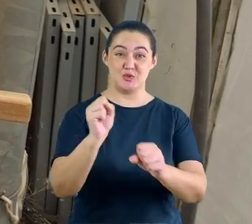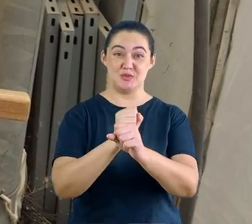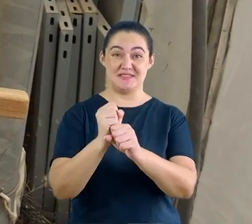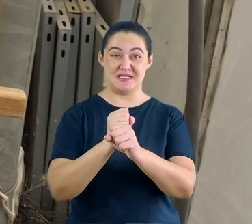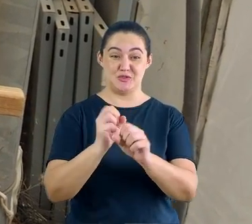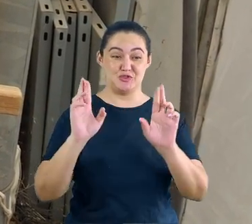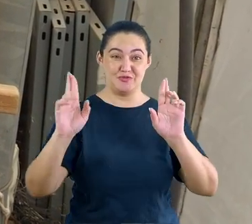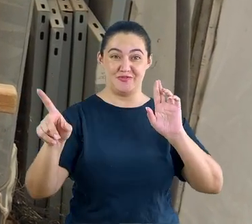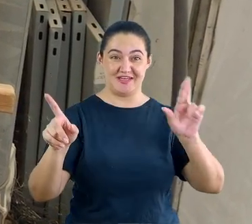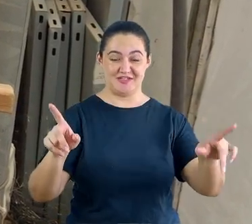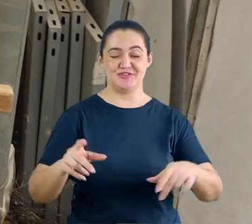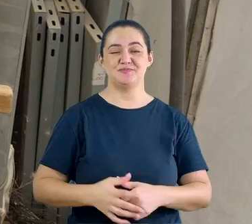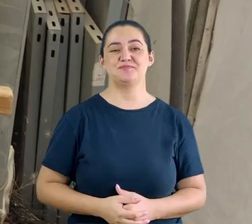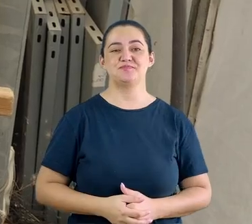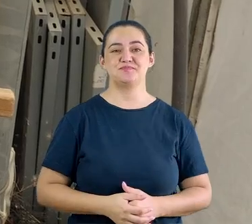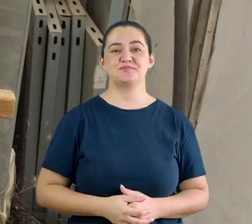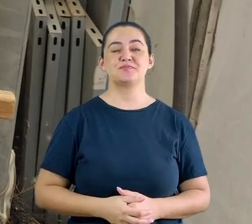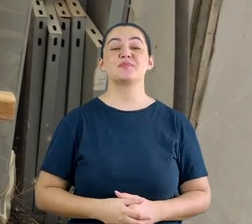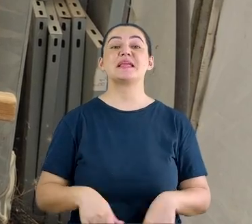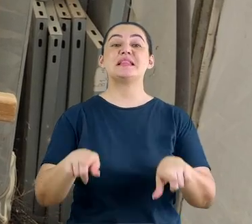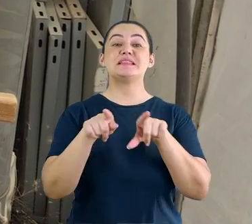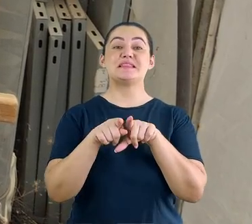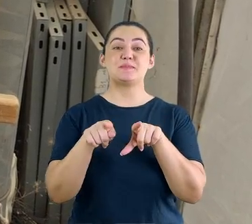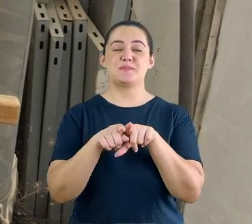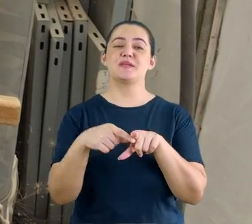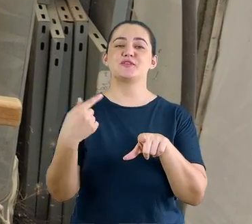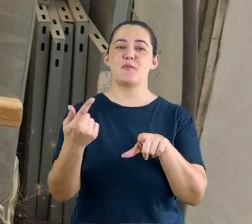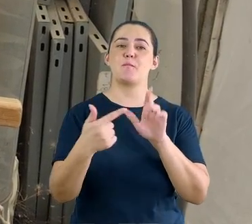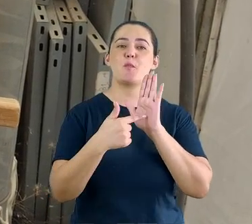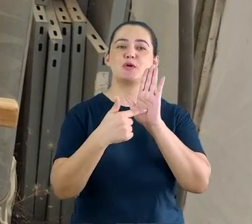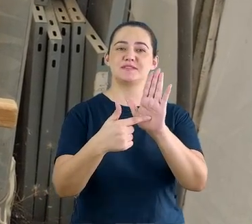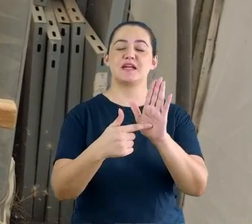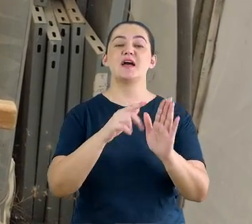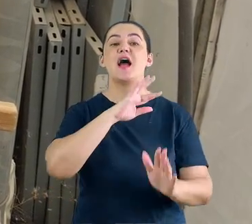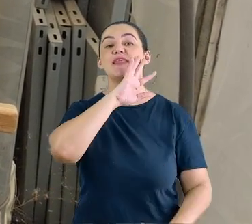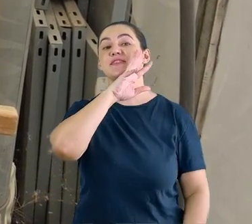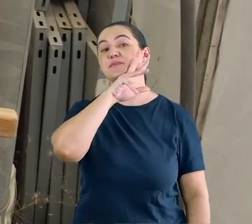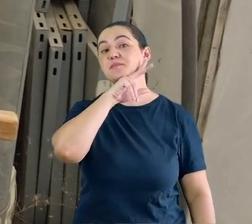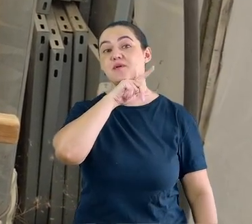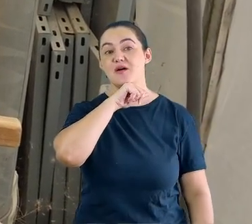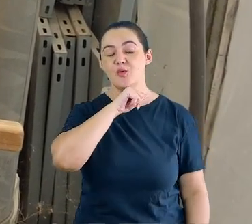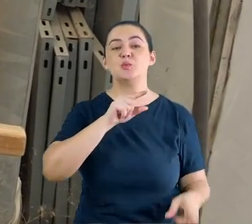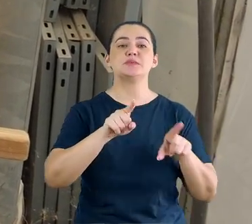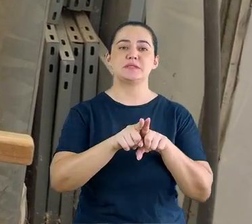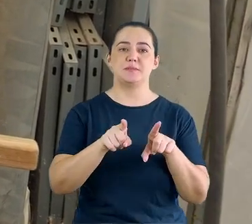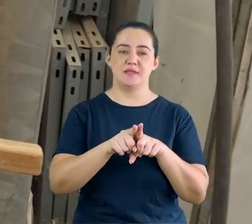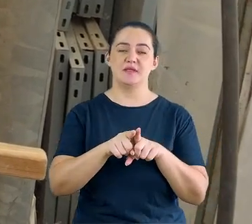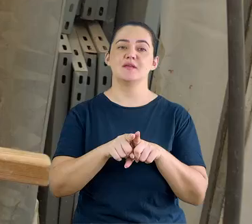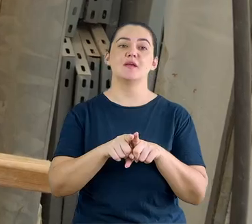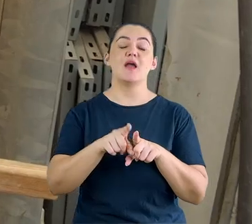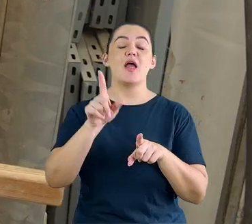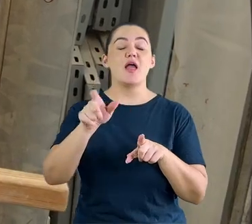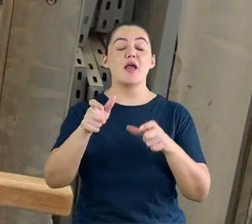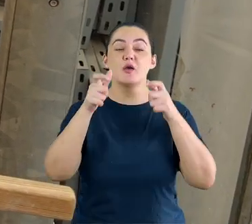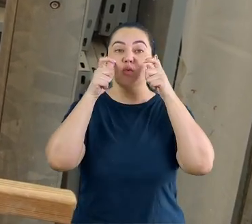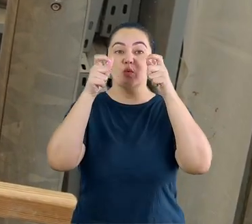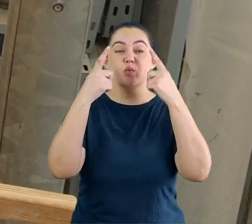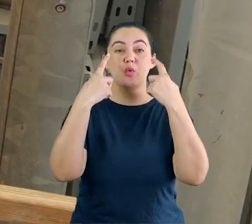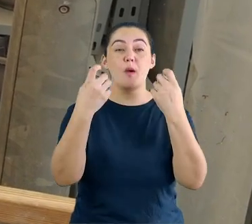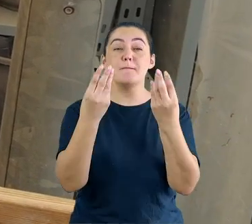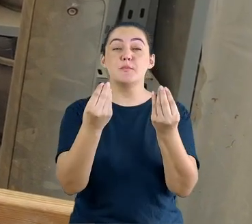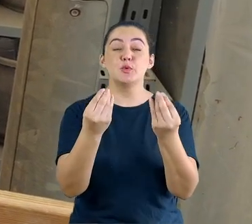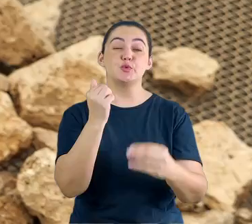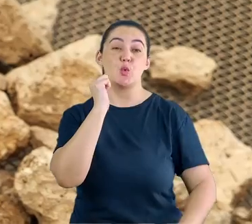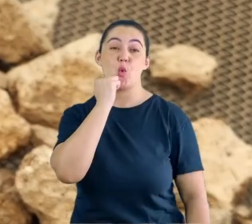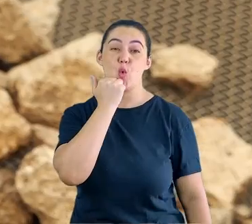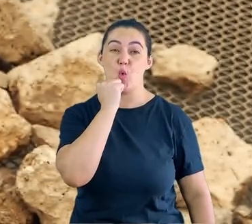elemento do outro. E já que eu mencionei antes de vir para cá sobre os animais, é interessante que encontra-se aqui muitos ossos